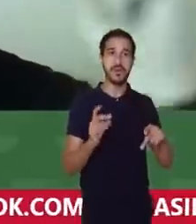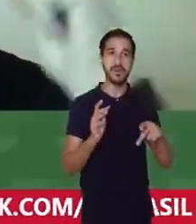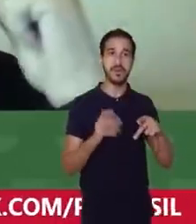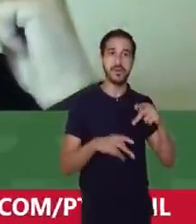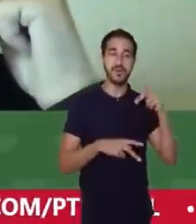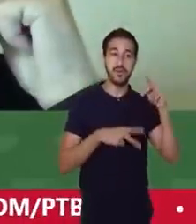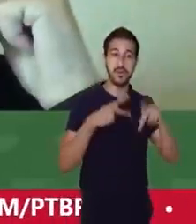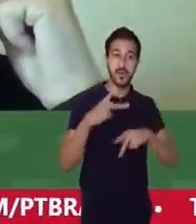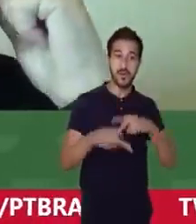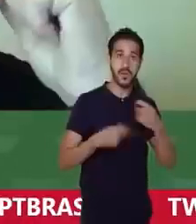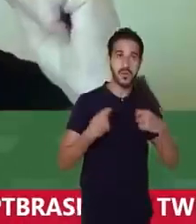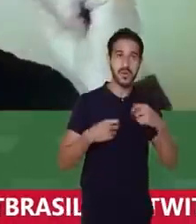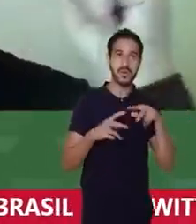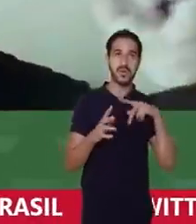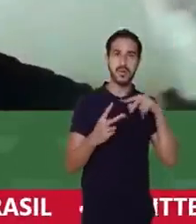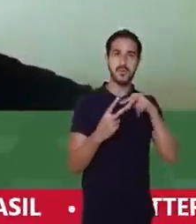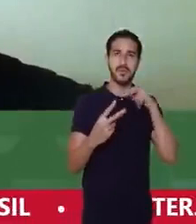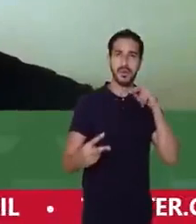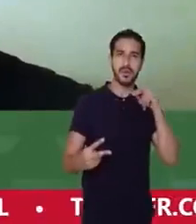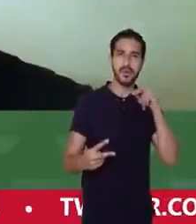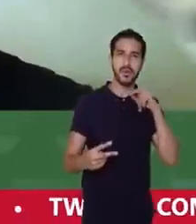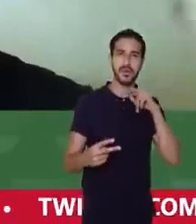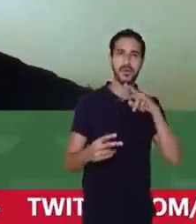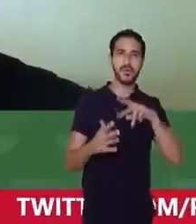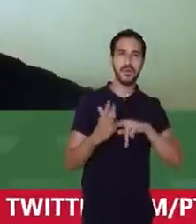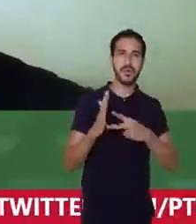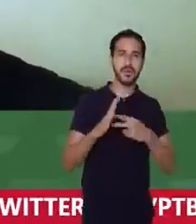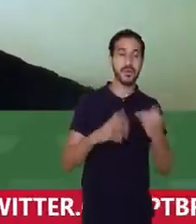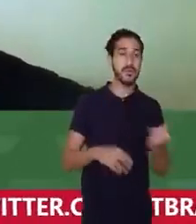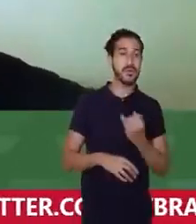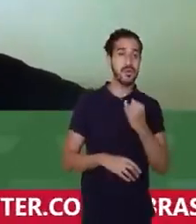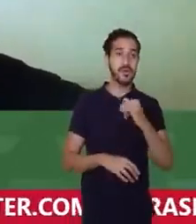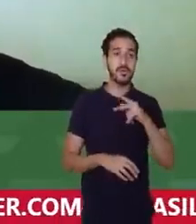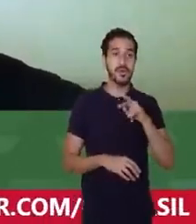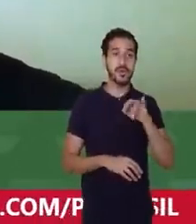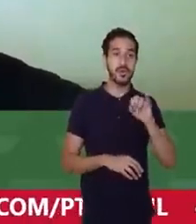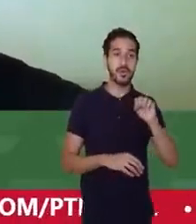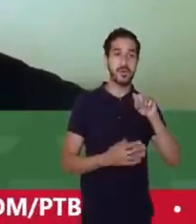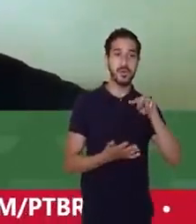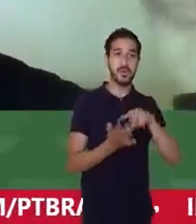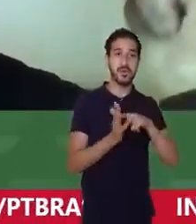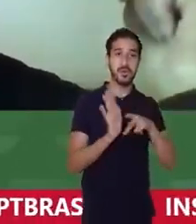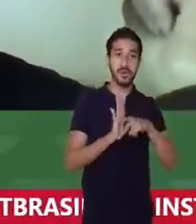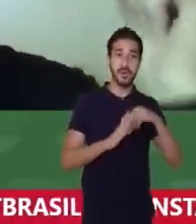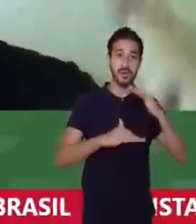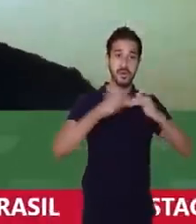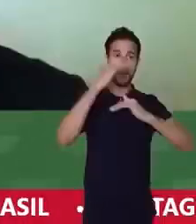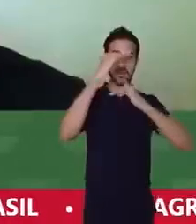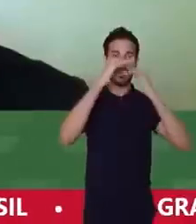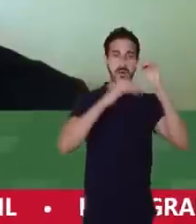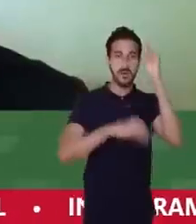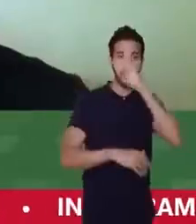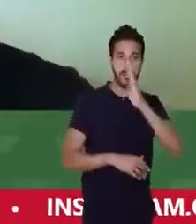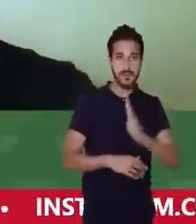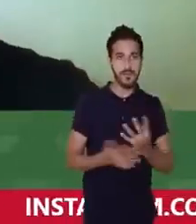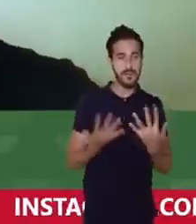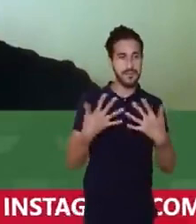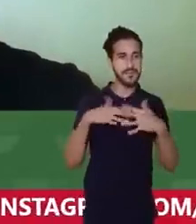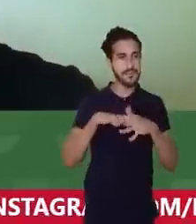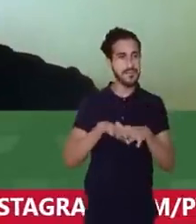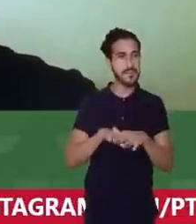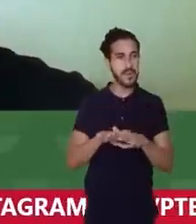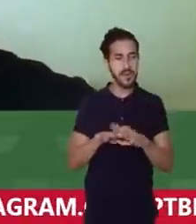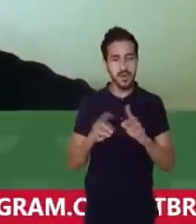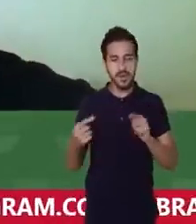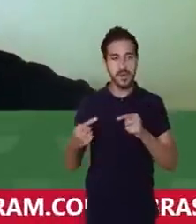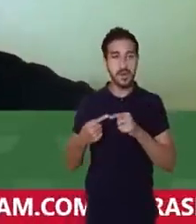nação. Aí você tem de ter a visão da importância da Petrobras para o desenvolvimento do país. A integração vai